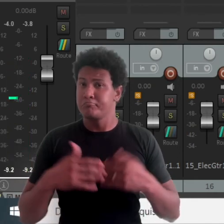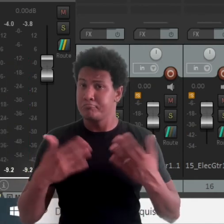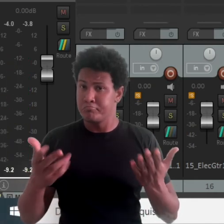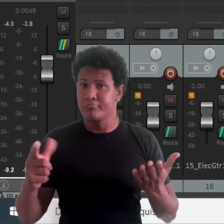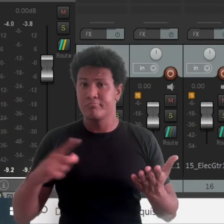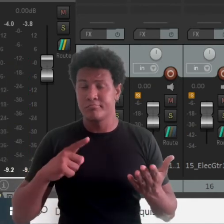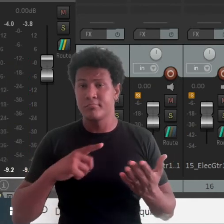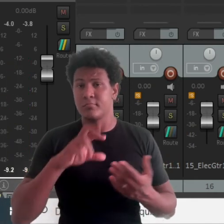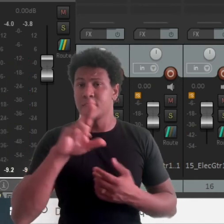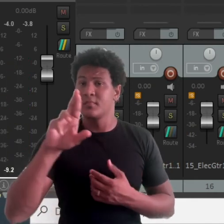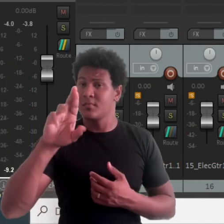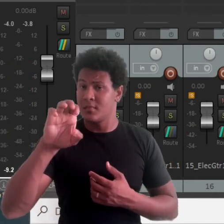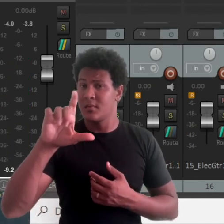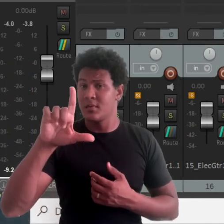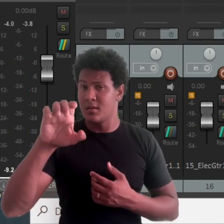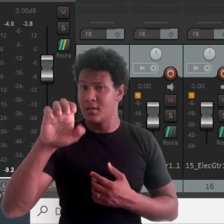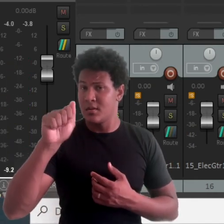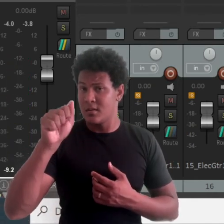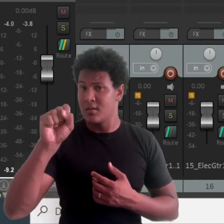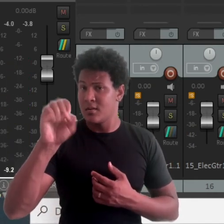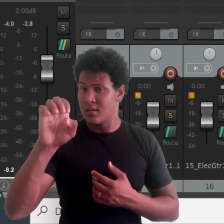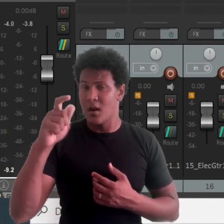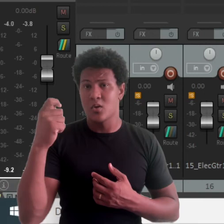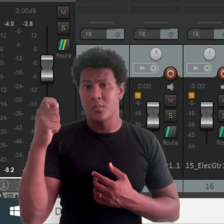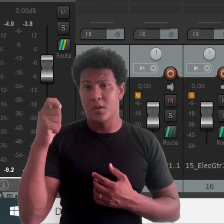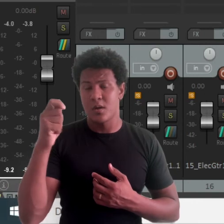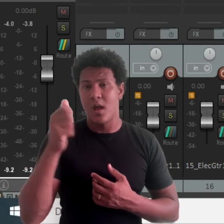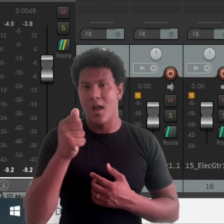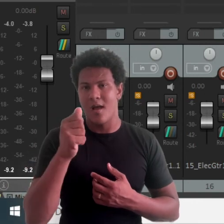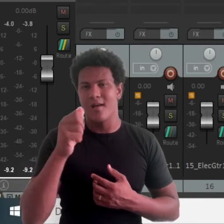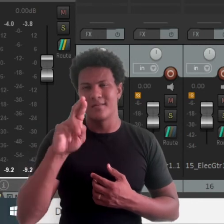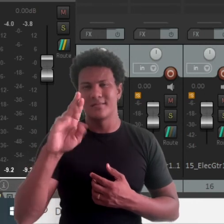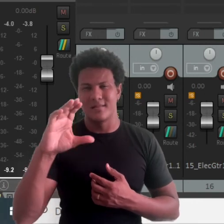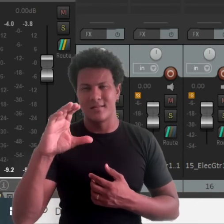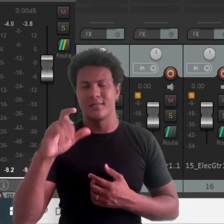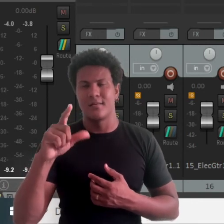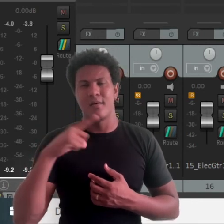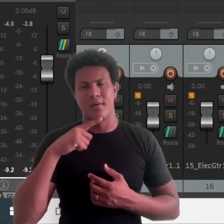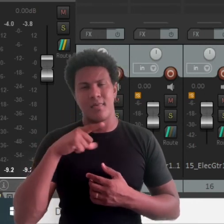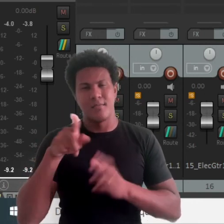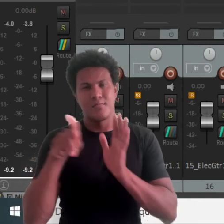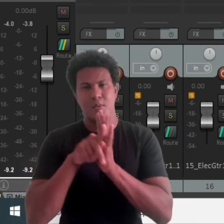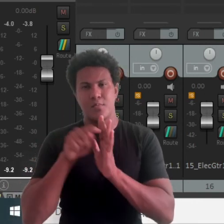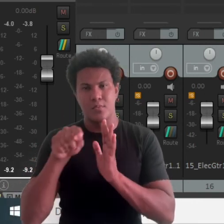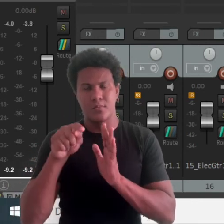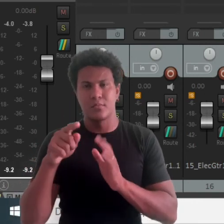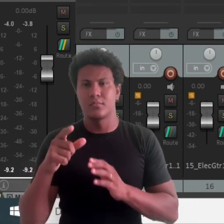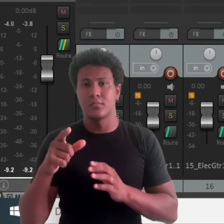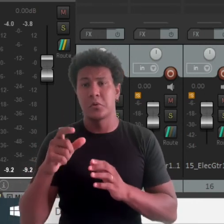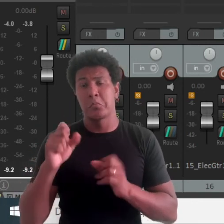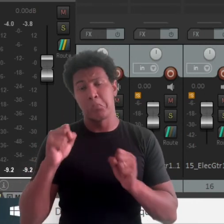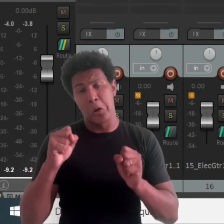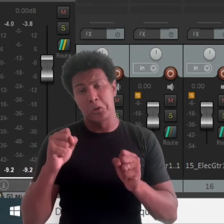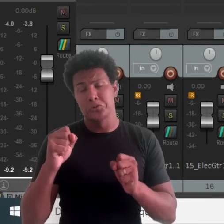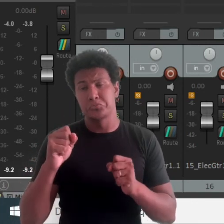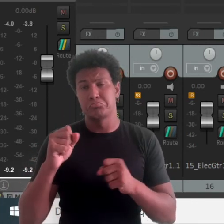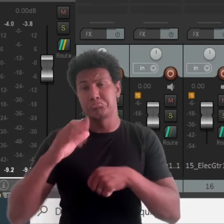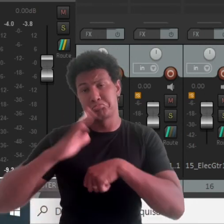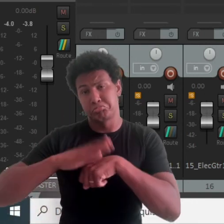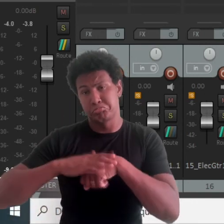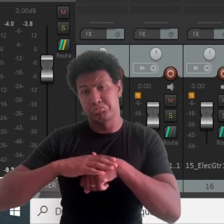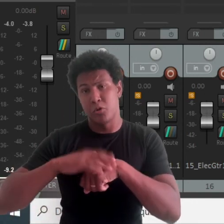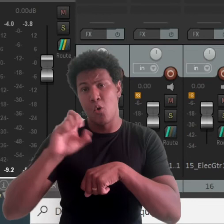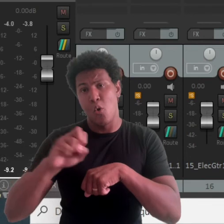E ela tem o release automático também, ó. Tem essa opção aqui, ó, ARC, né? Master Release. Beleza? Eu posso deixar ela manual, posso deixar